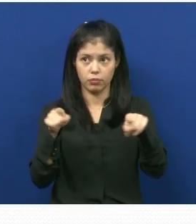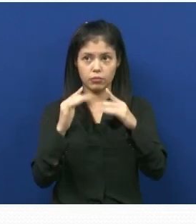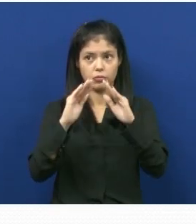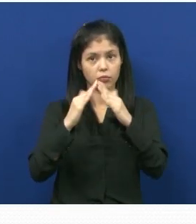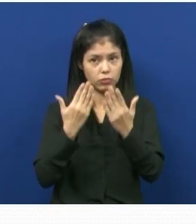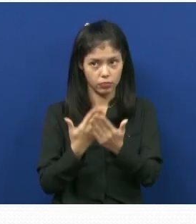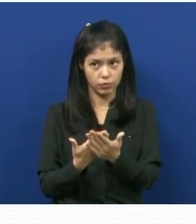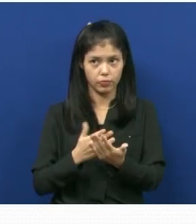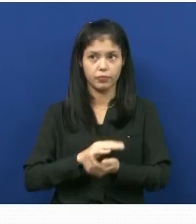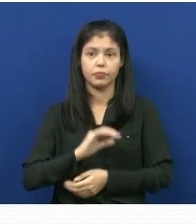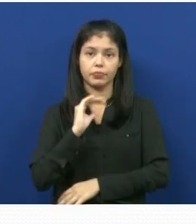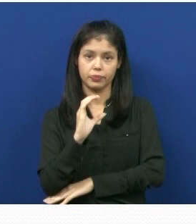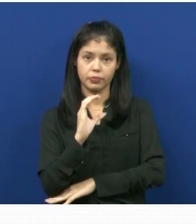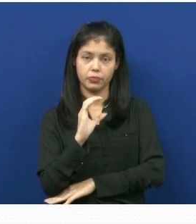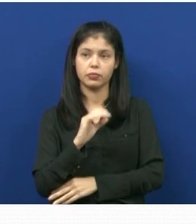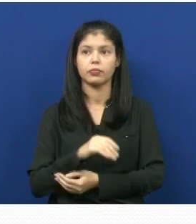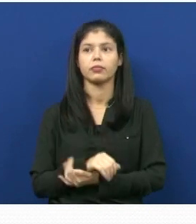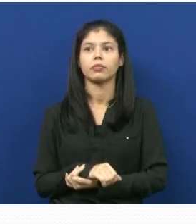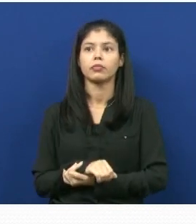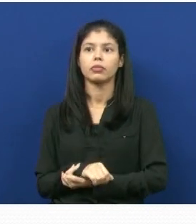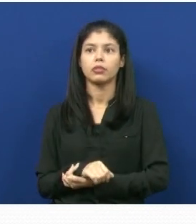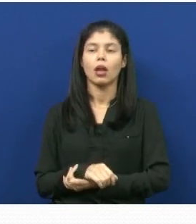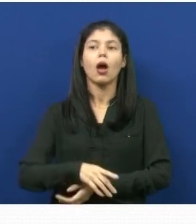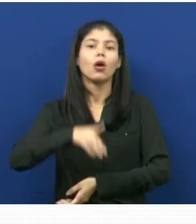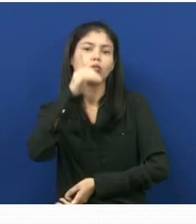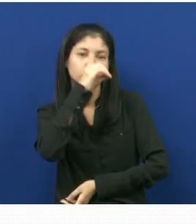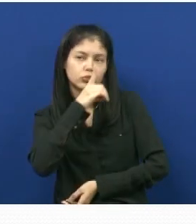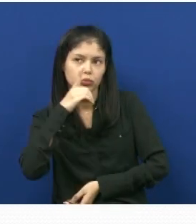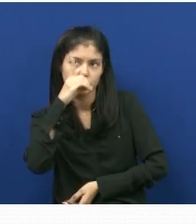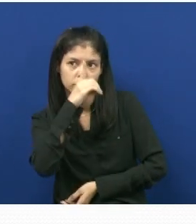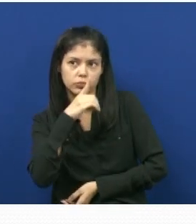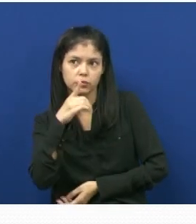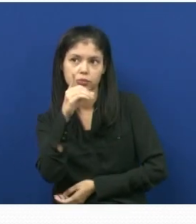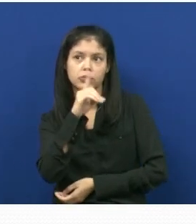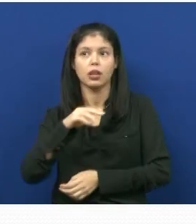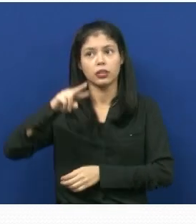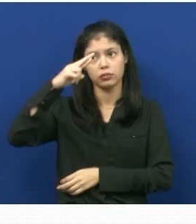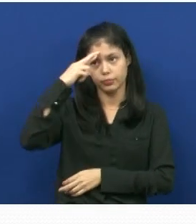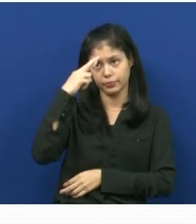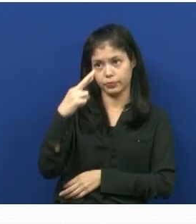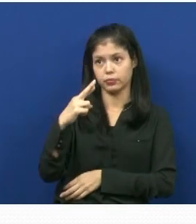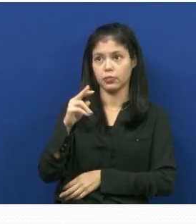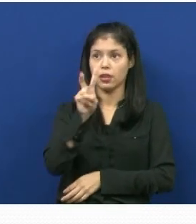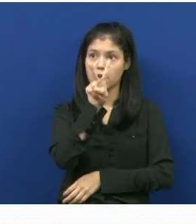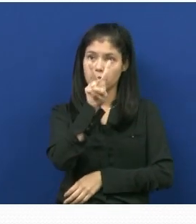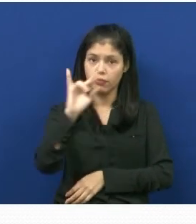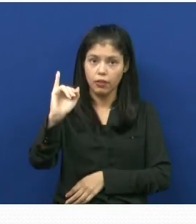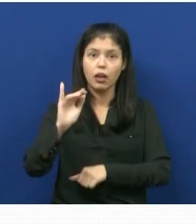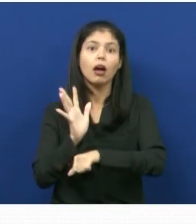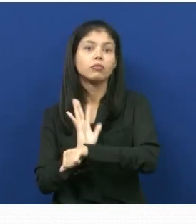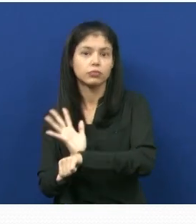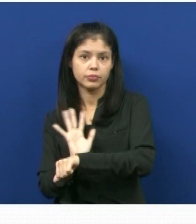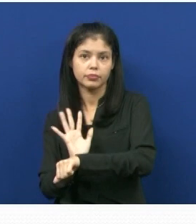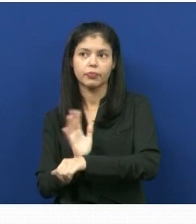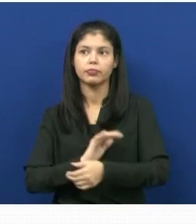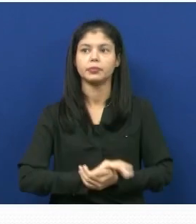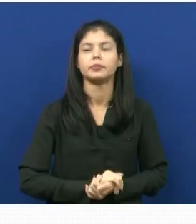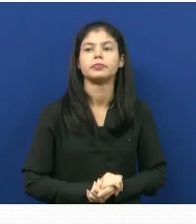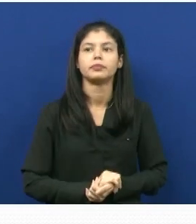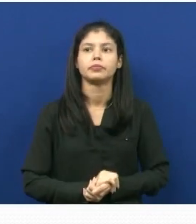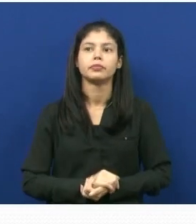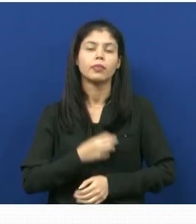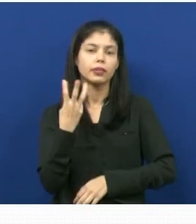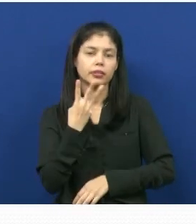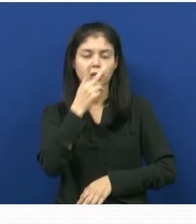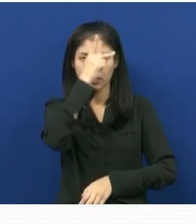escuela. C. Los domingos, la señora López va al cine. Nesse caso, estou falando de